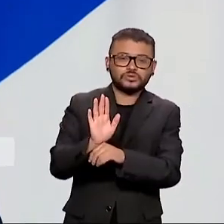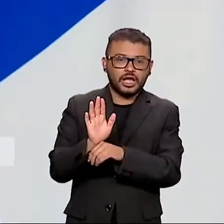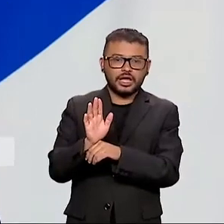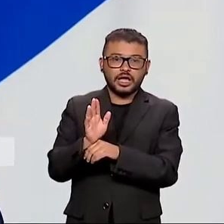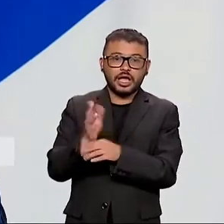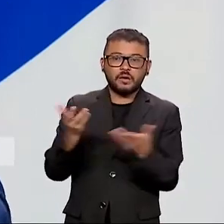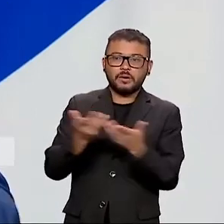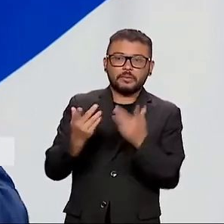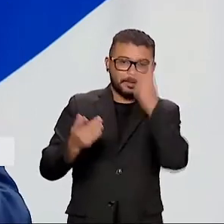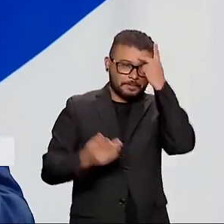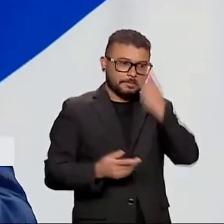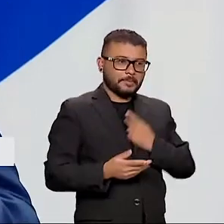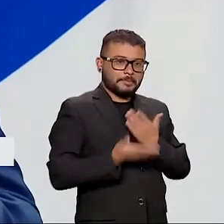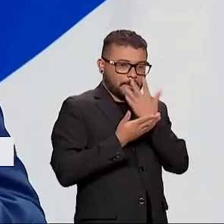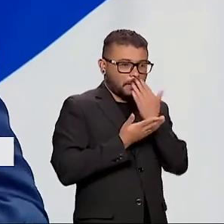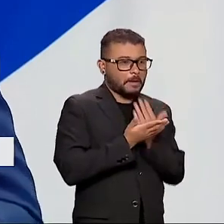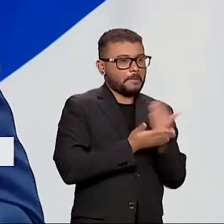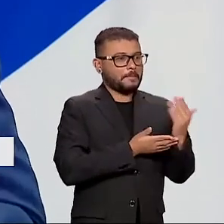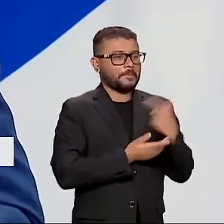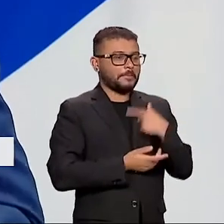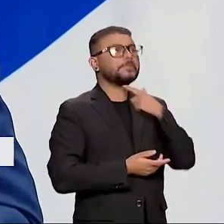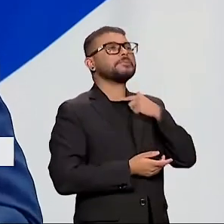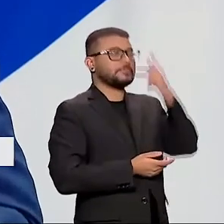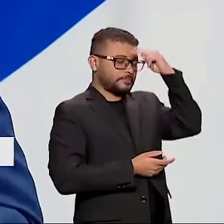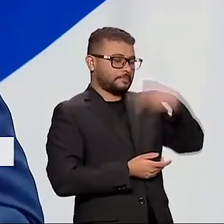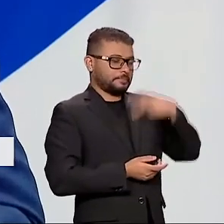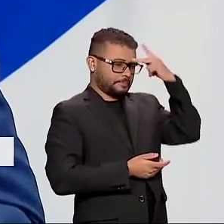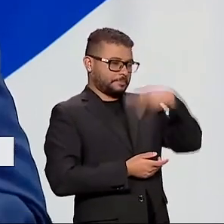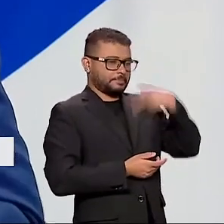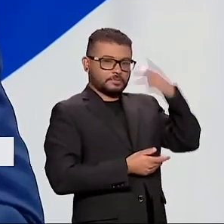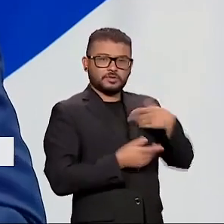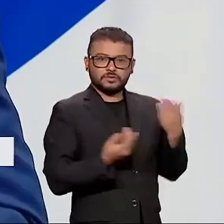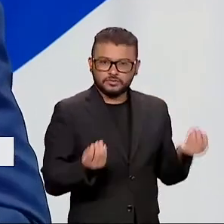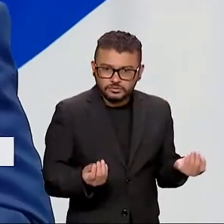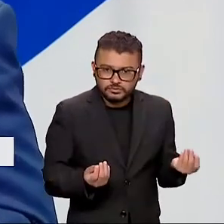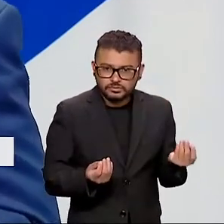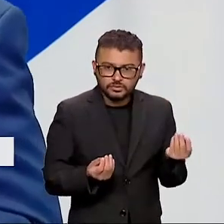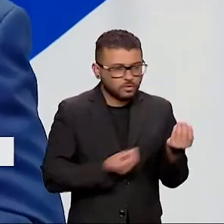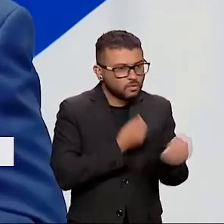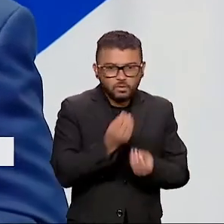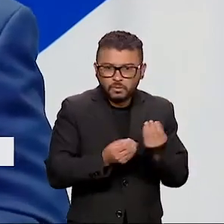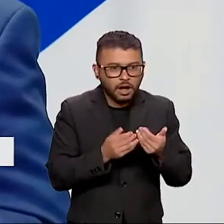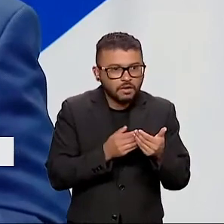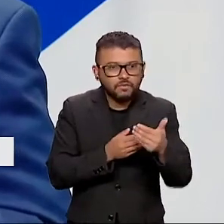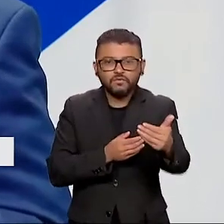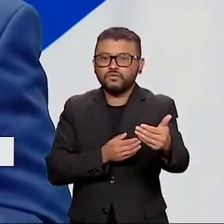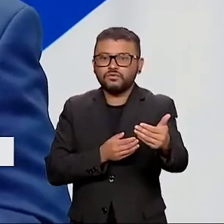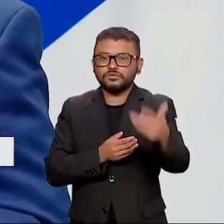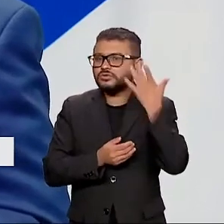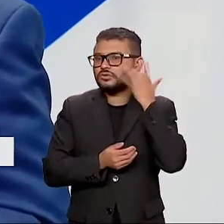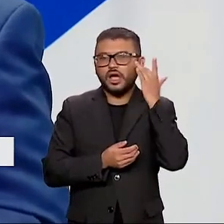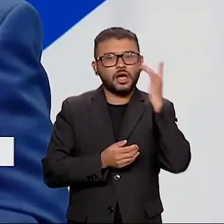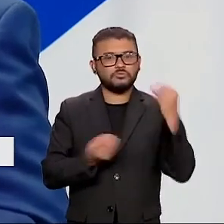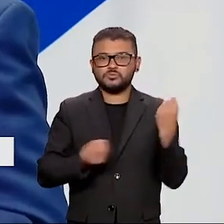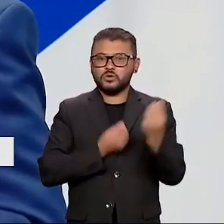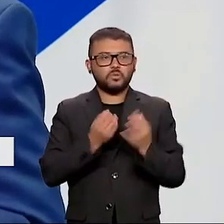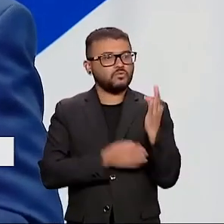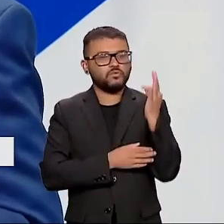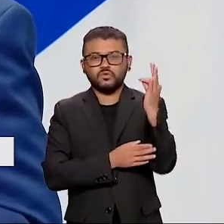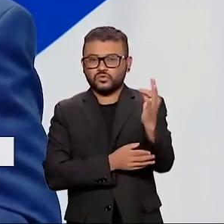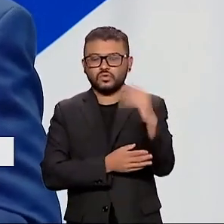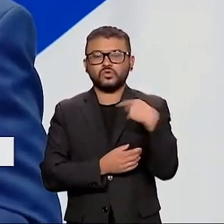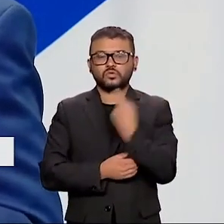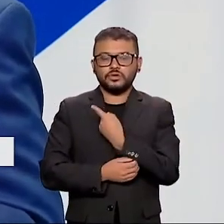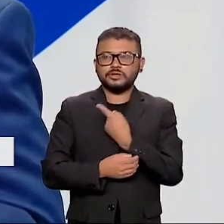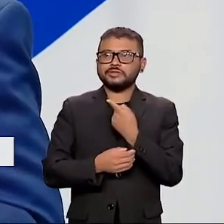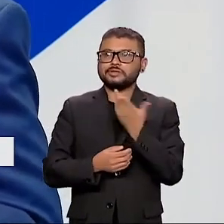Hoje a individualidade tomou conta da espécie humana. Eu não sei onde que a gente vai parar. Sabe, nós estamos, na verdade,